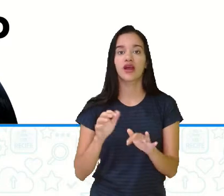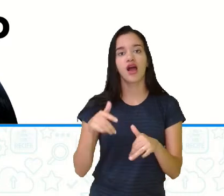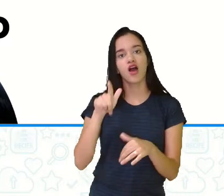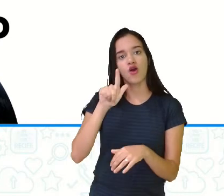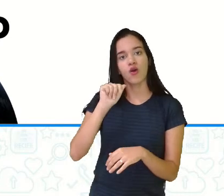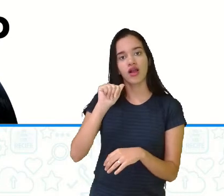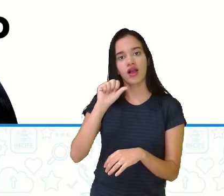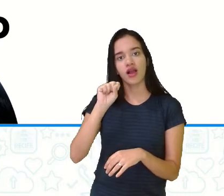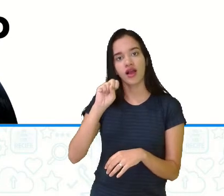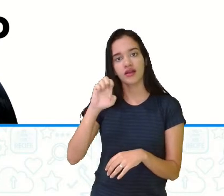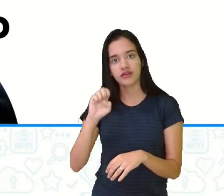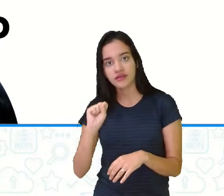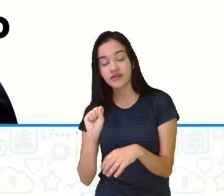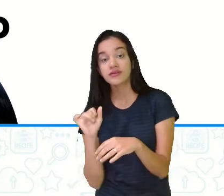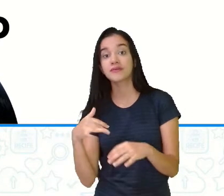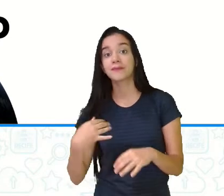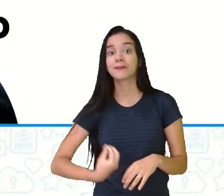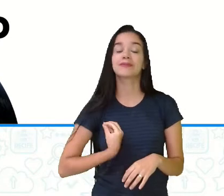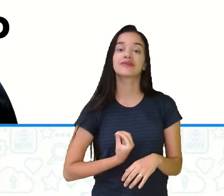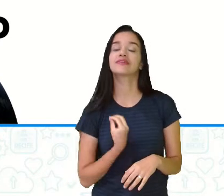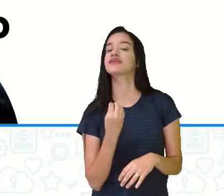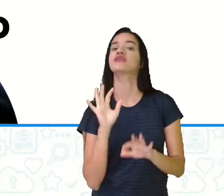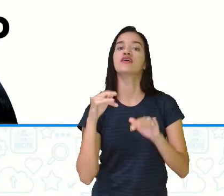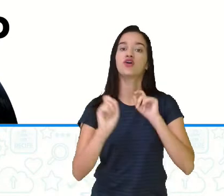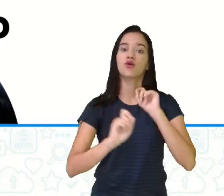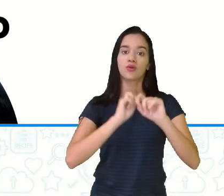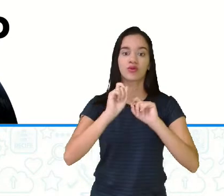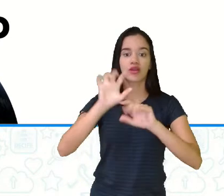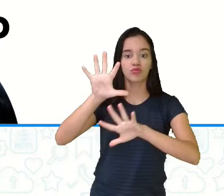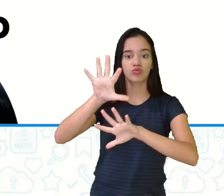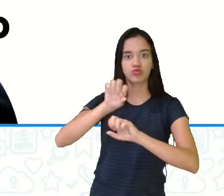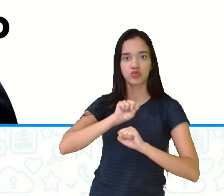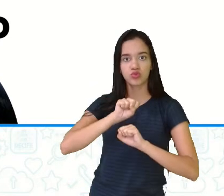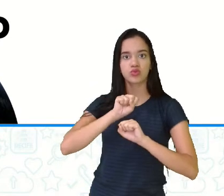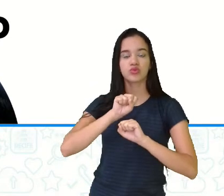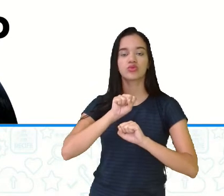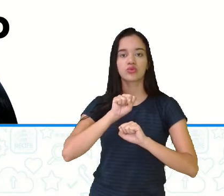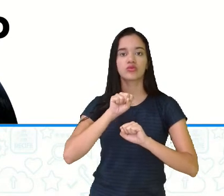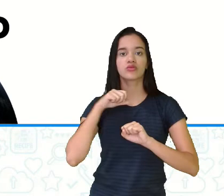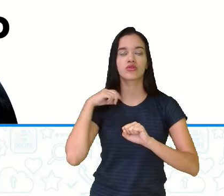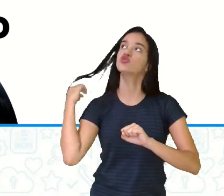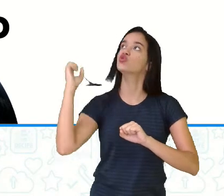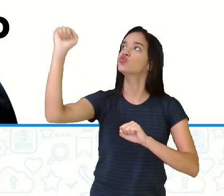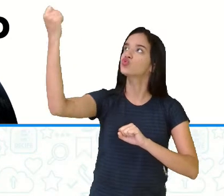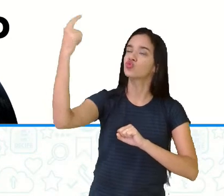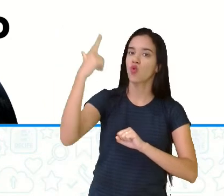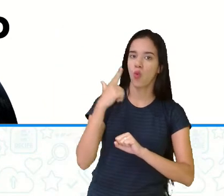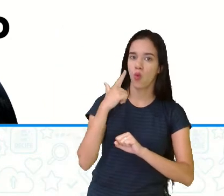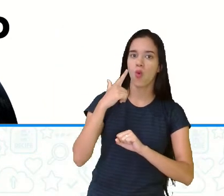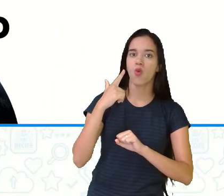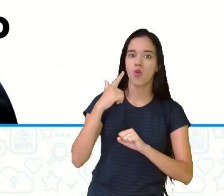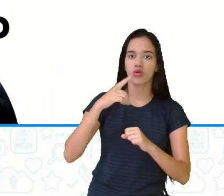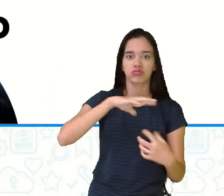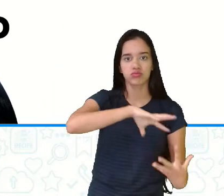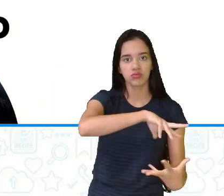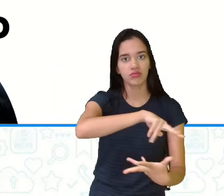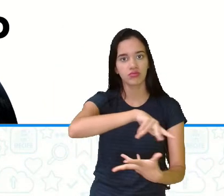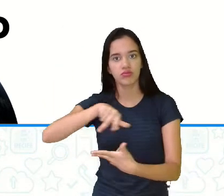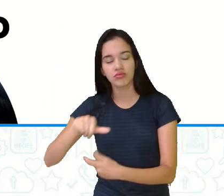formam o que chamamos de efeito estufa e eles absorvem a radiação solar irradiada pela superfície